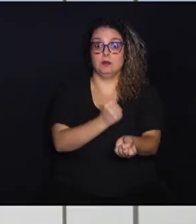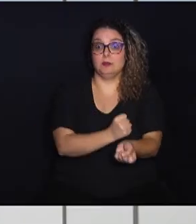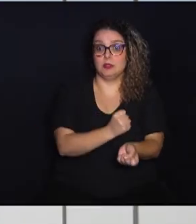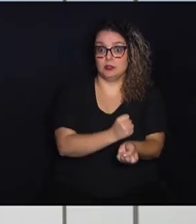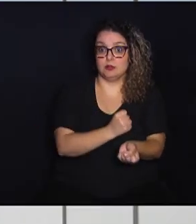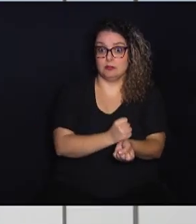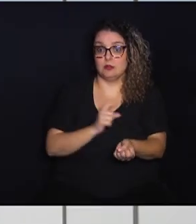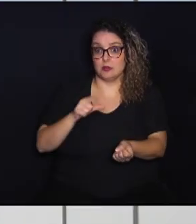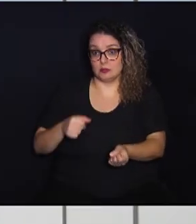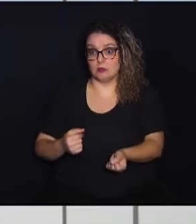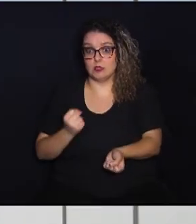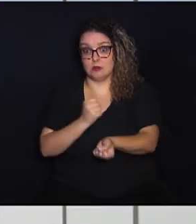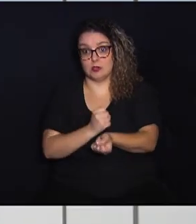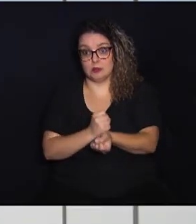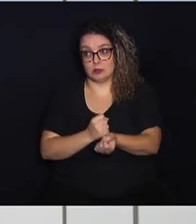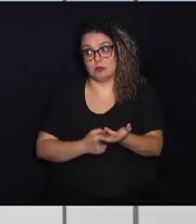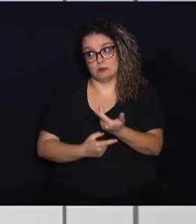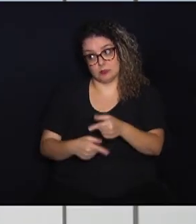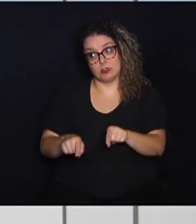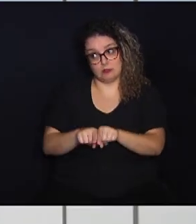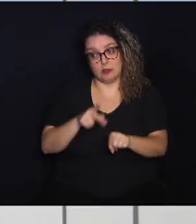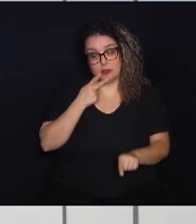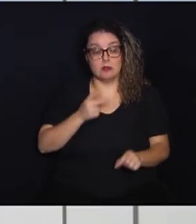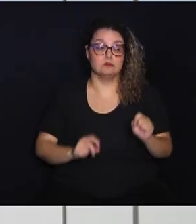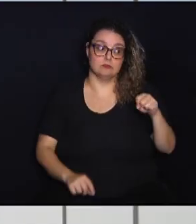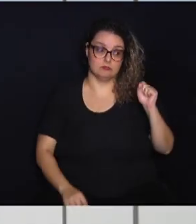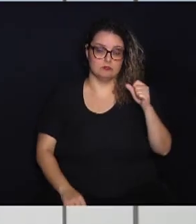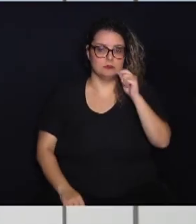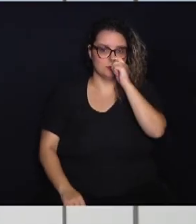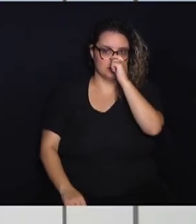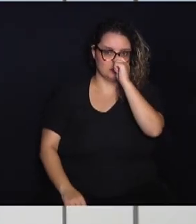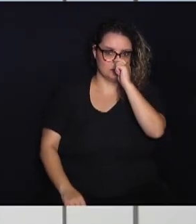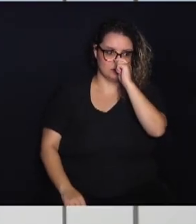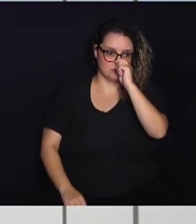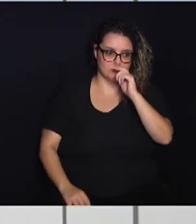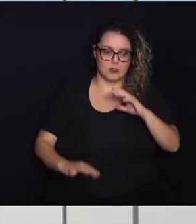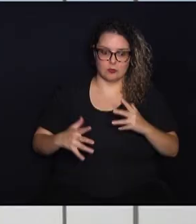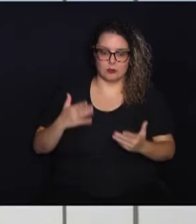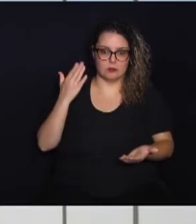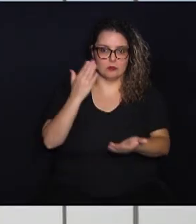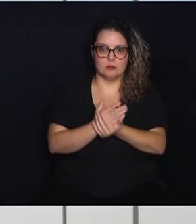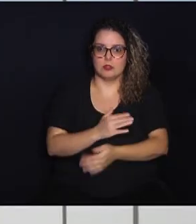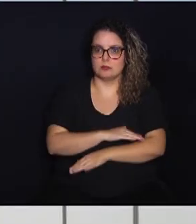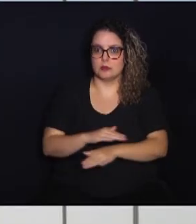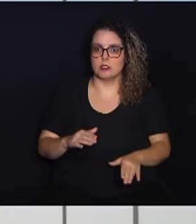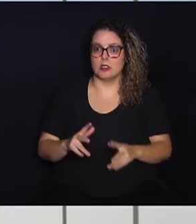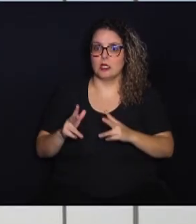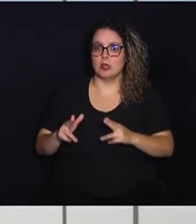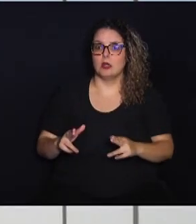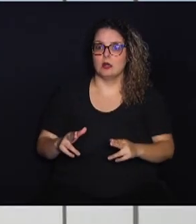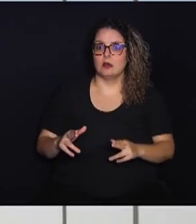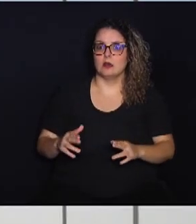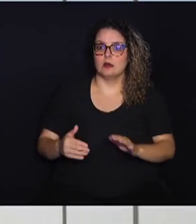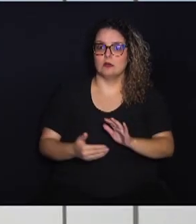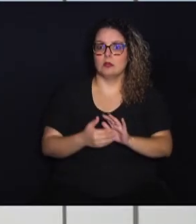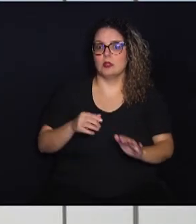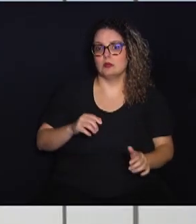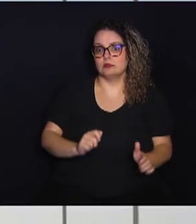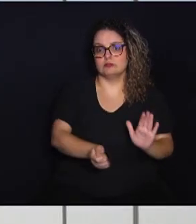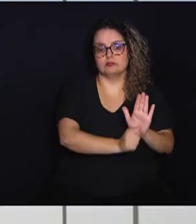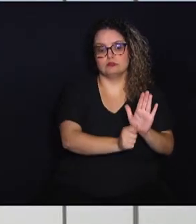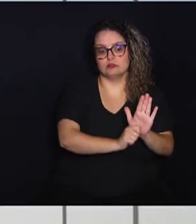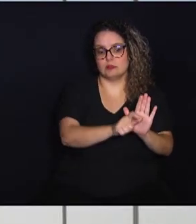sobre vício tecnológico, inclusive. Então, quando a gente tira totalmente, é a mesma coisa que tirar droga de um